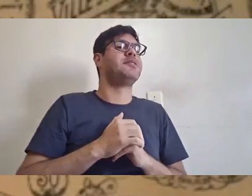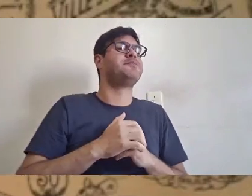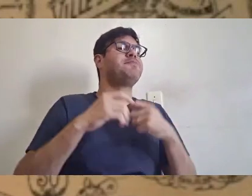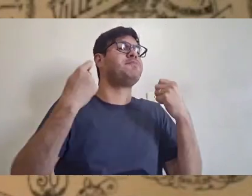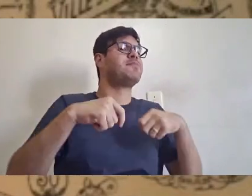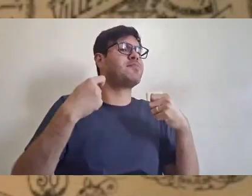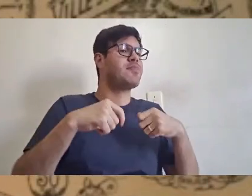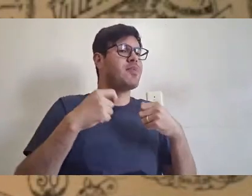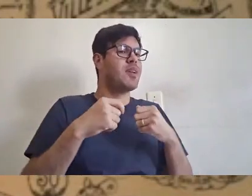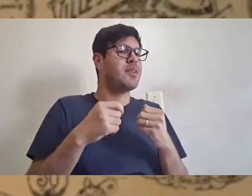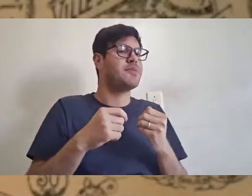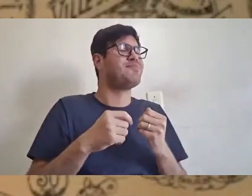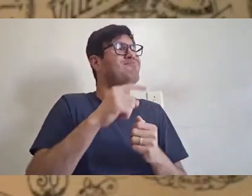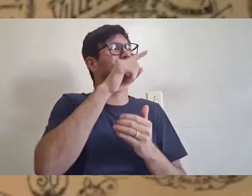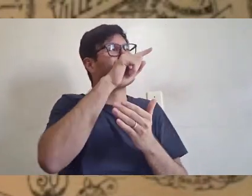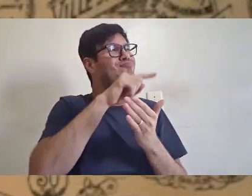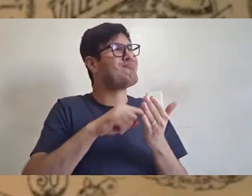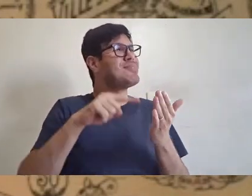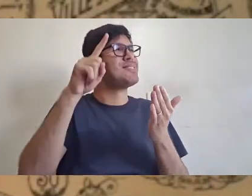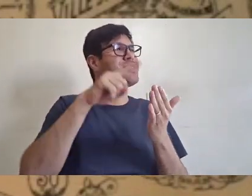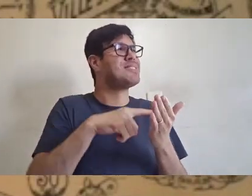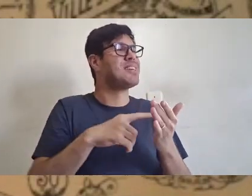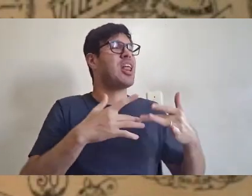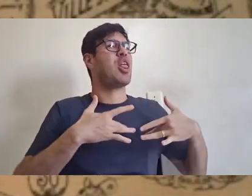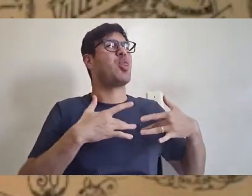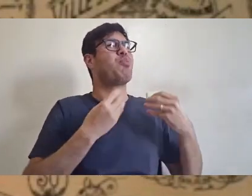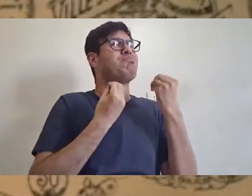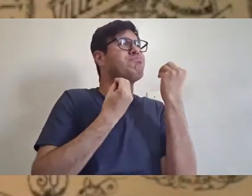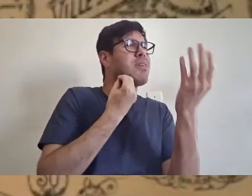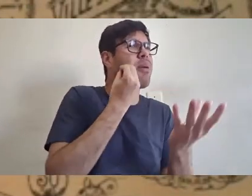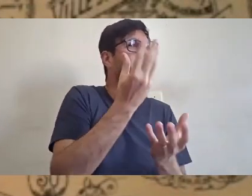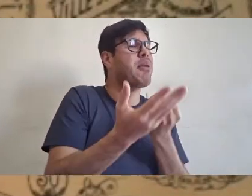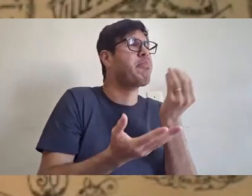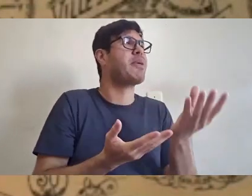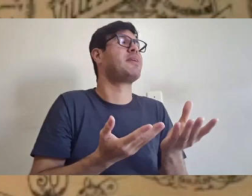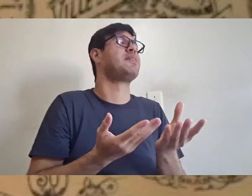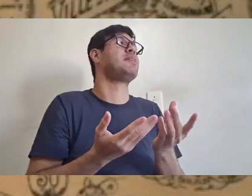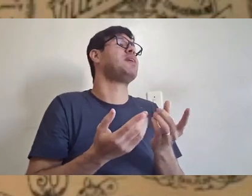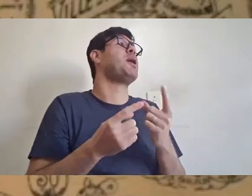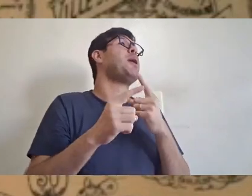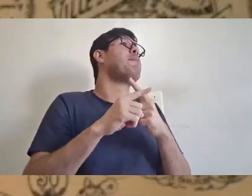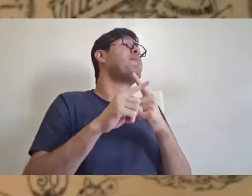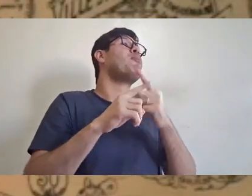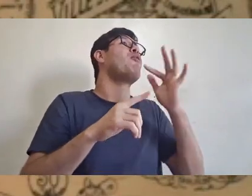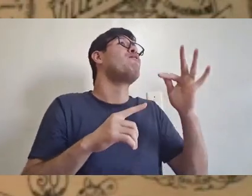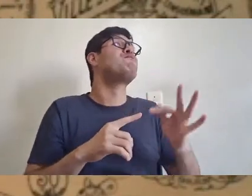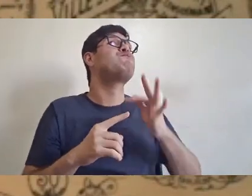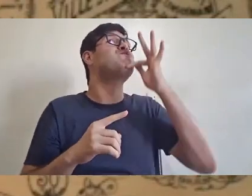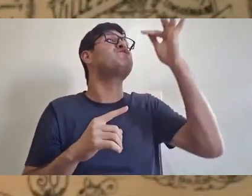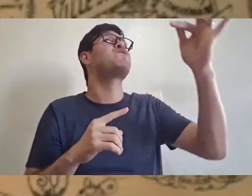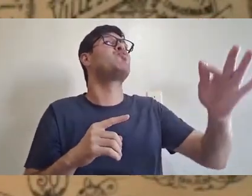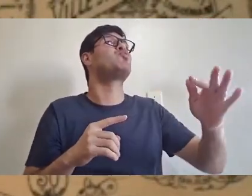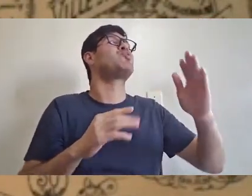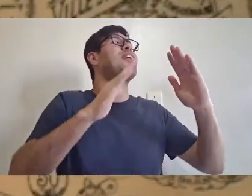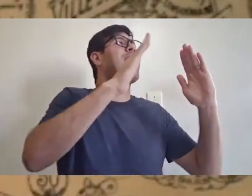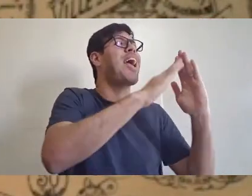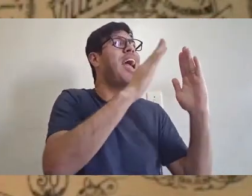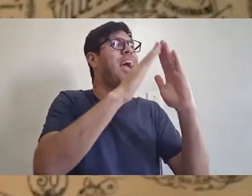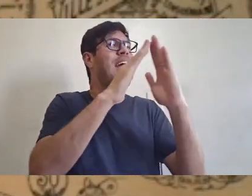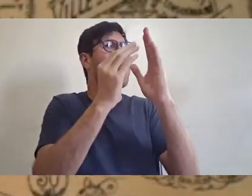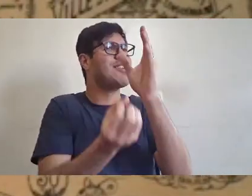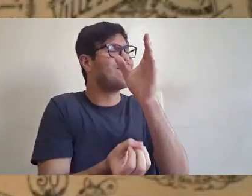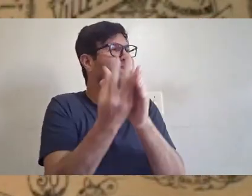precisou anuir em relação à doação da área, que ia ser de um futuro loteamento.